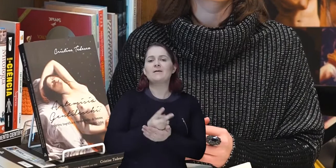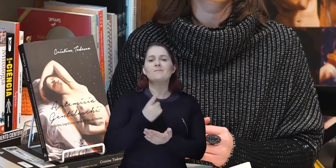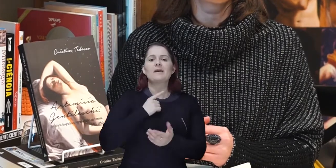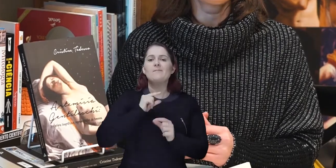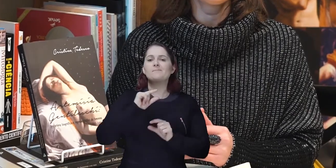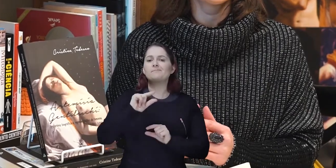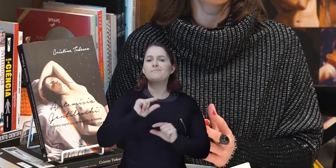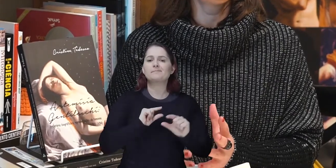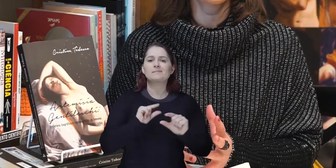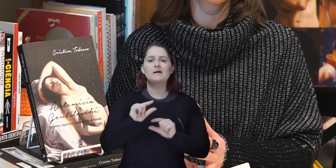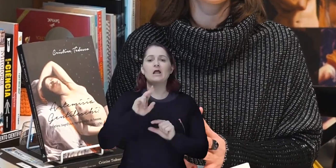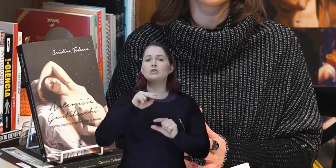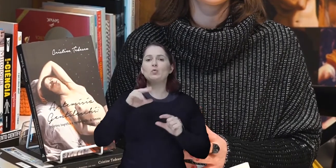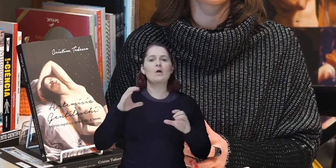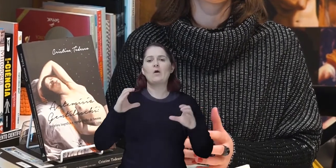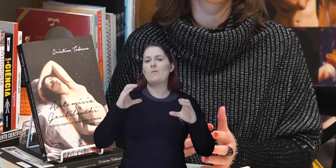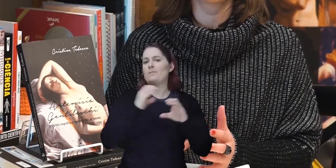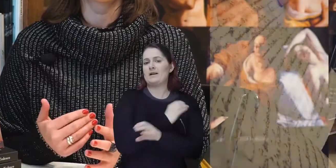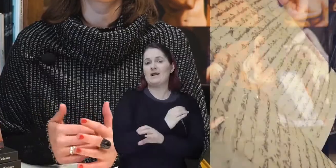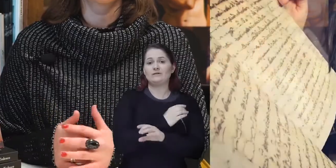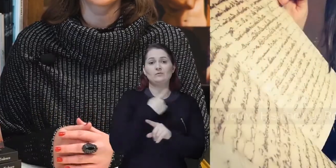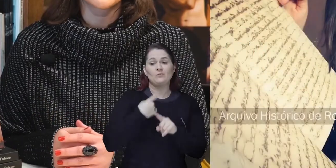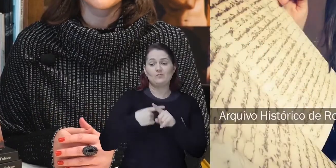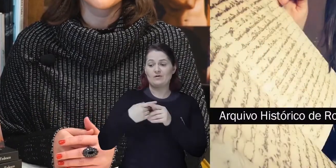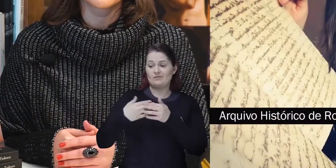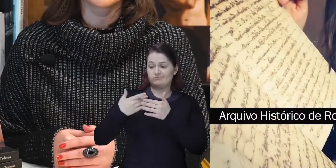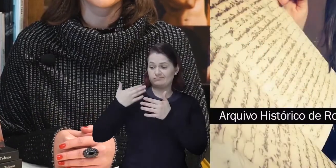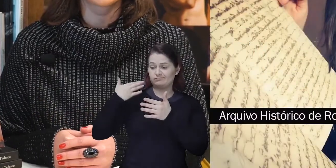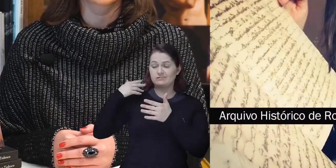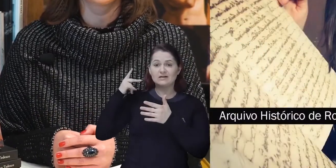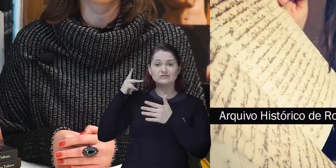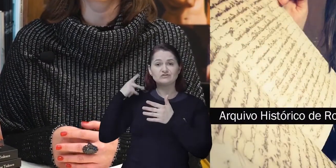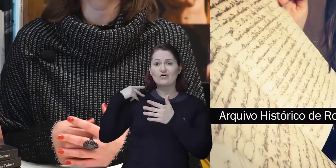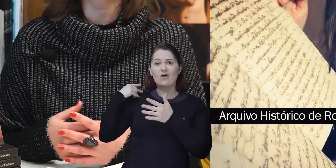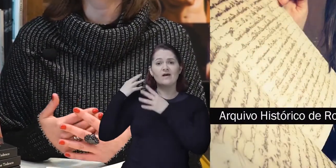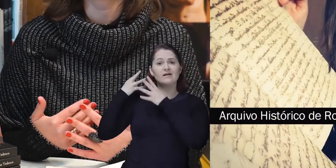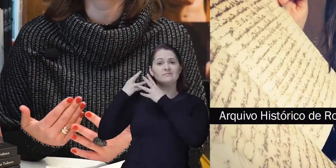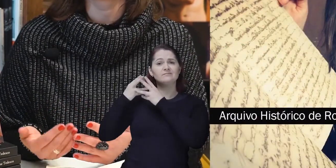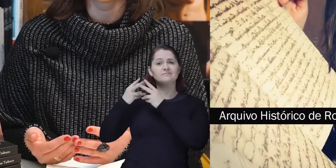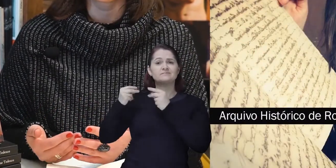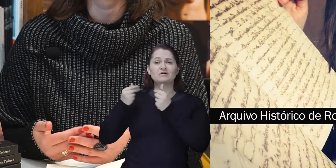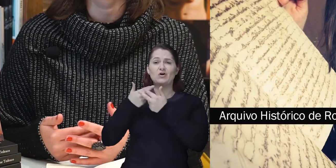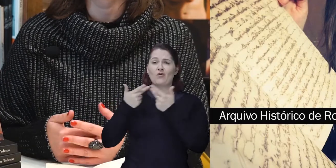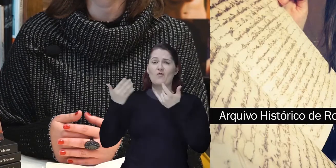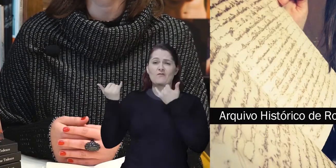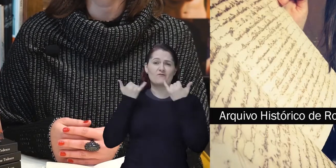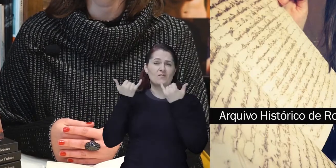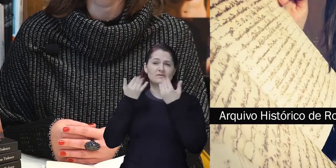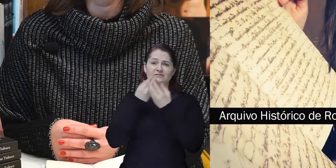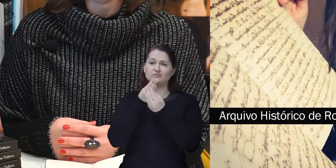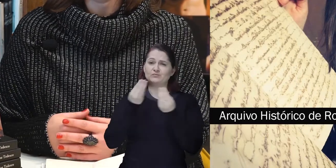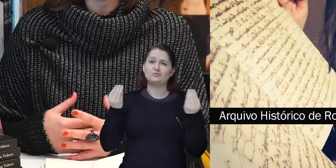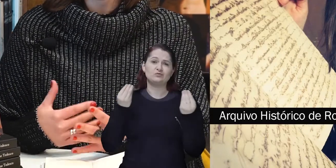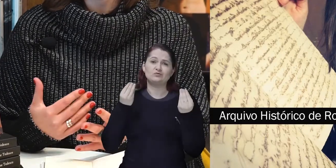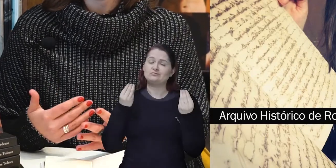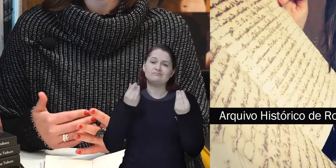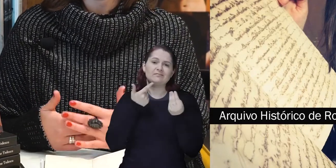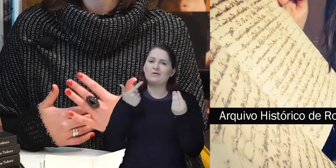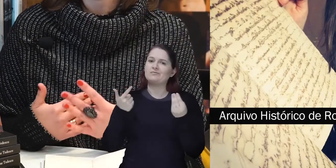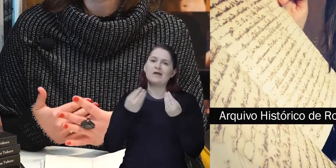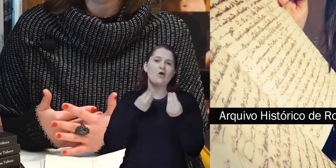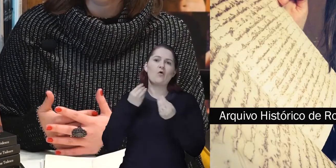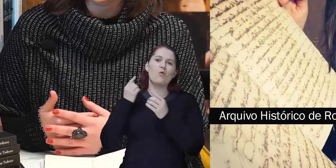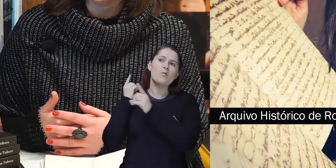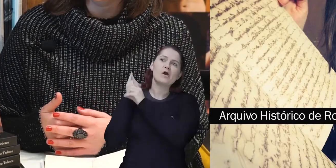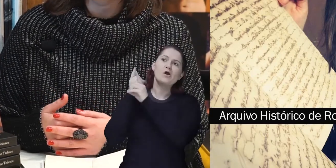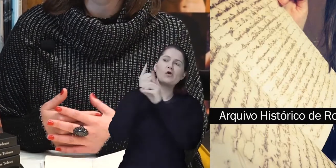seja entender que as fontes são sempre fragmentadas, né? Que muita coisa se perdeu ao longo da história, muita coisa se perdeu